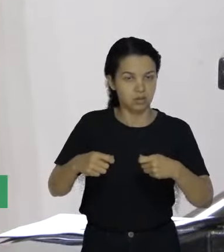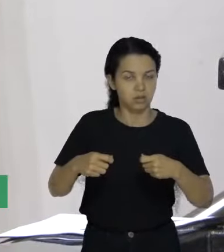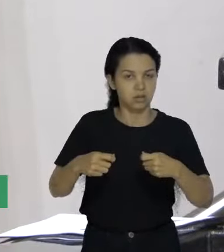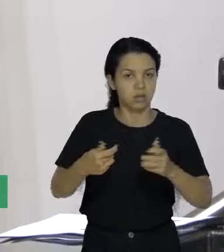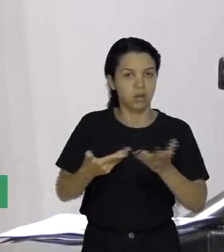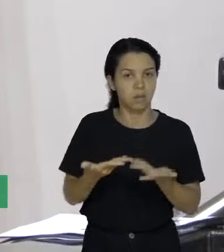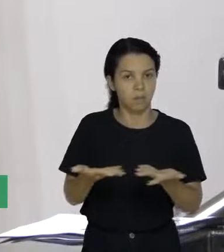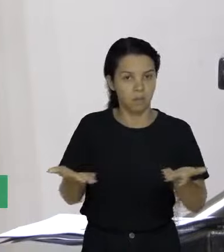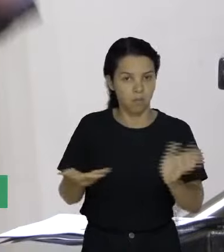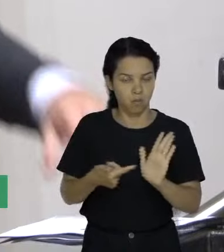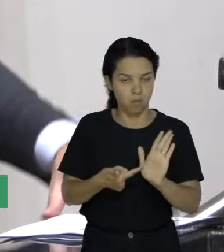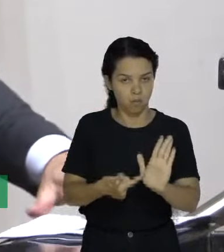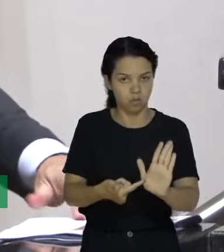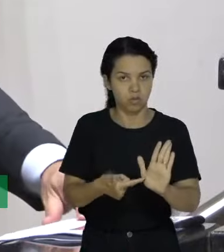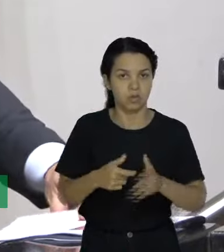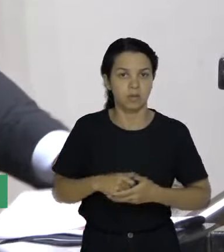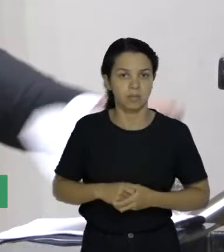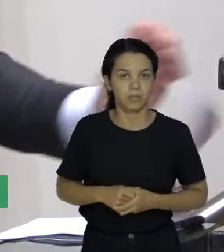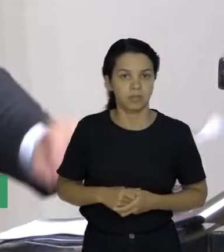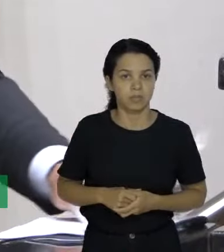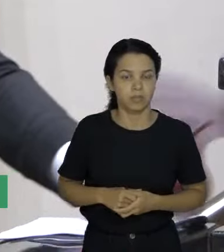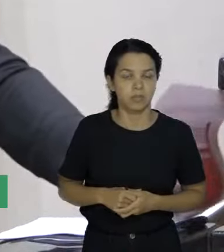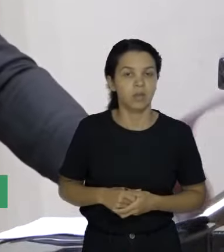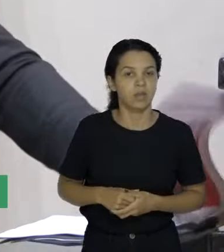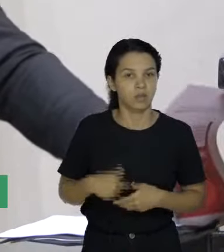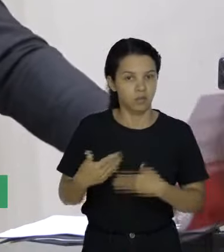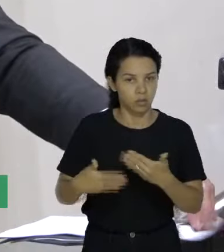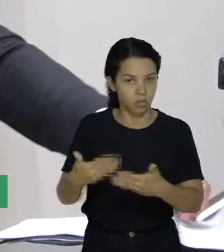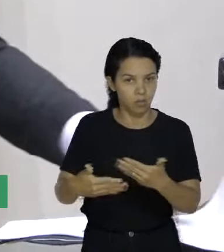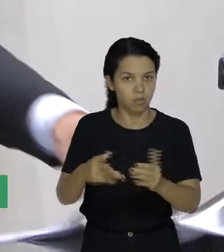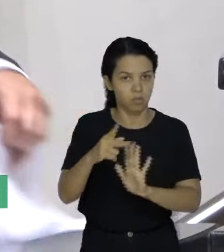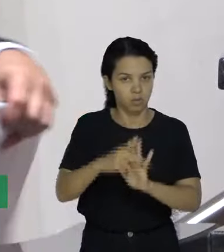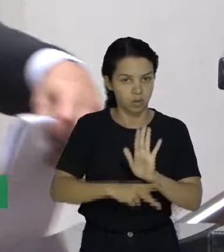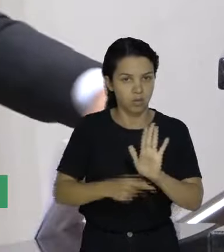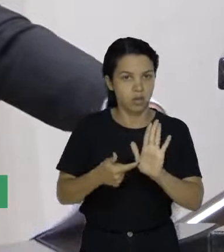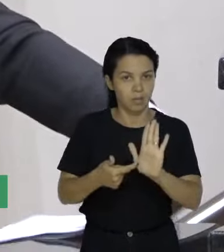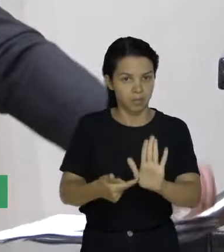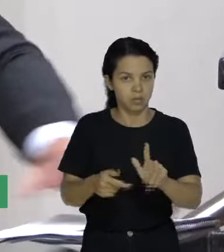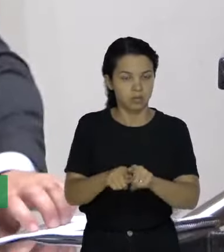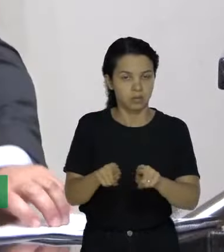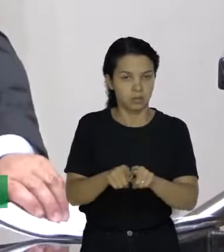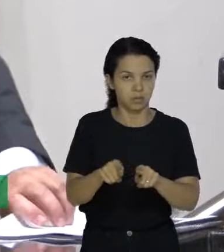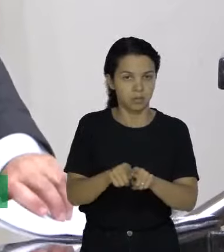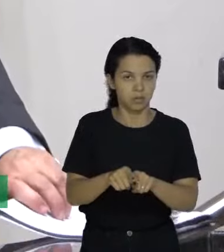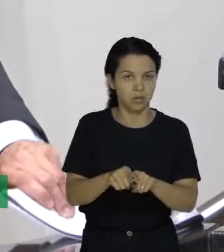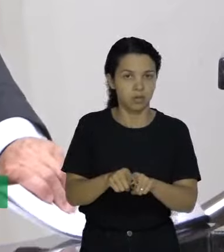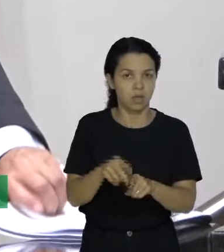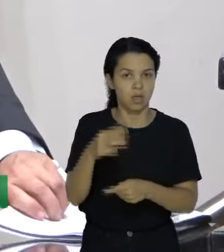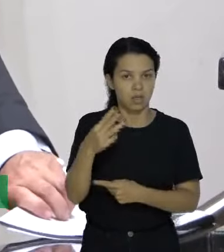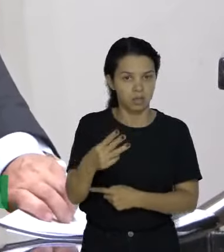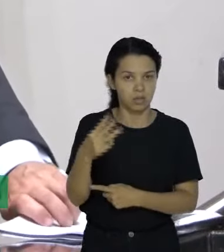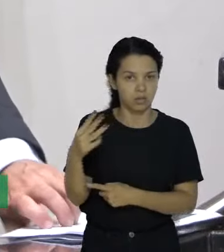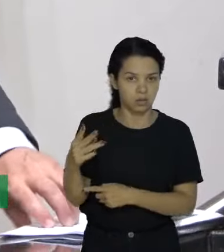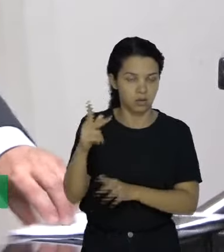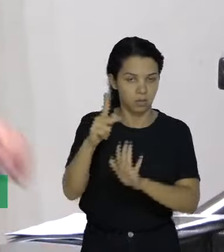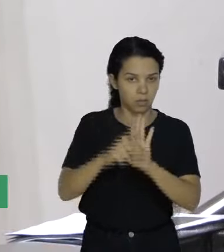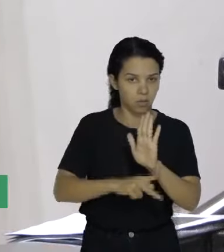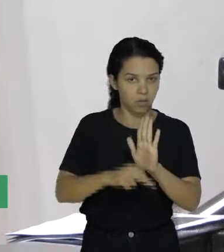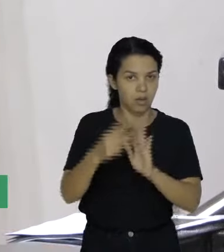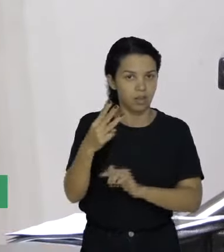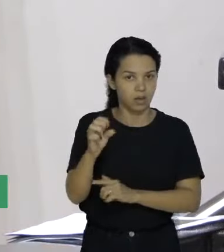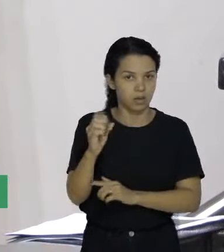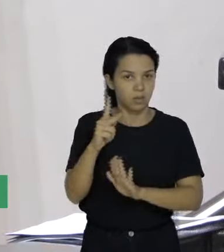partir daí os projetos foram apresentados 33 projetos 30